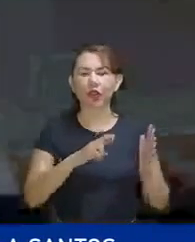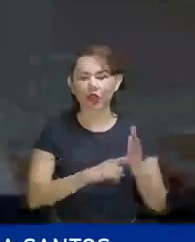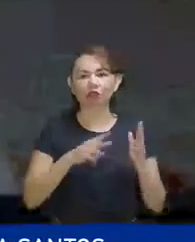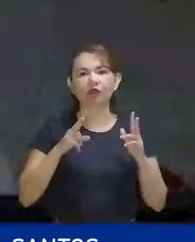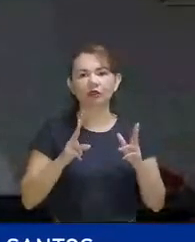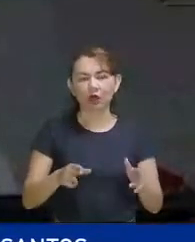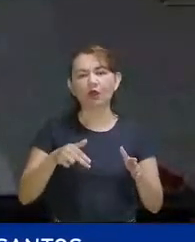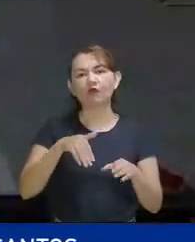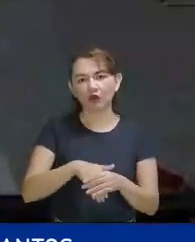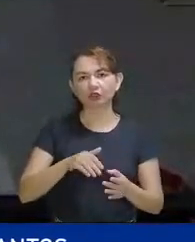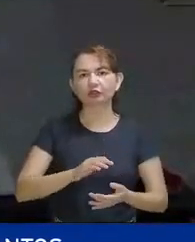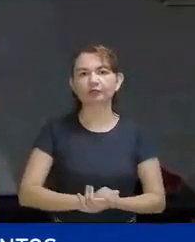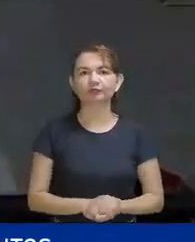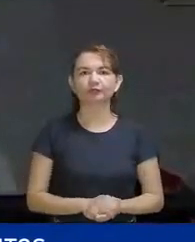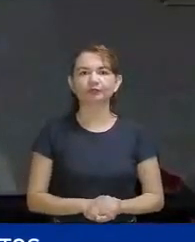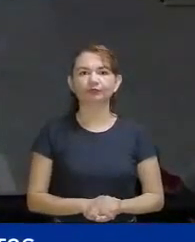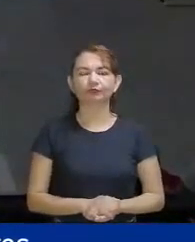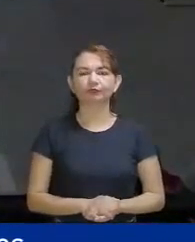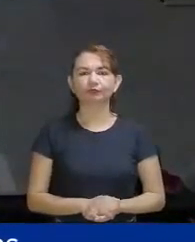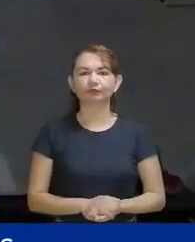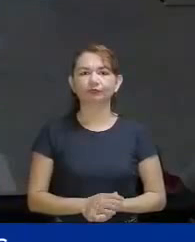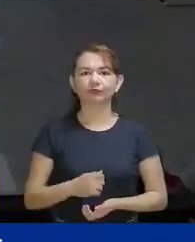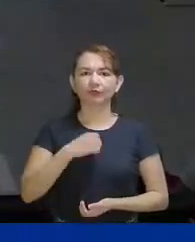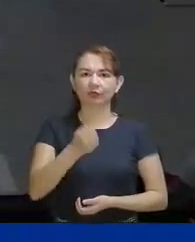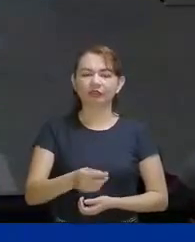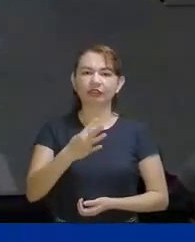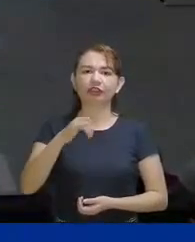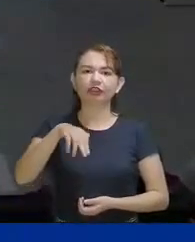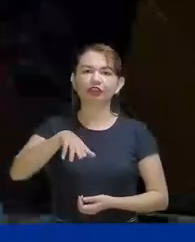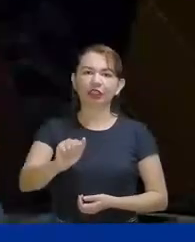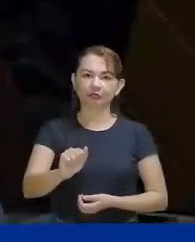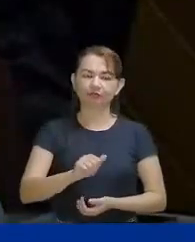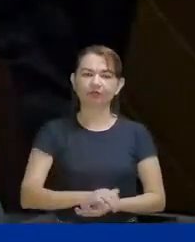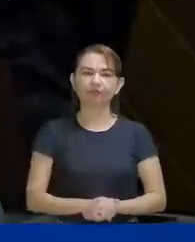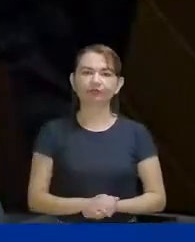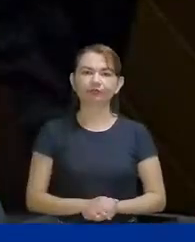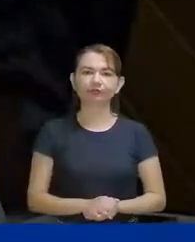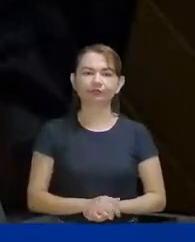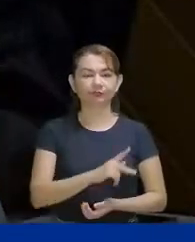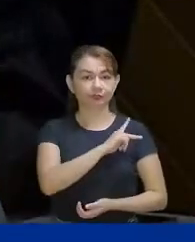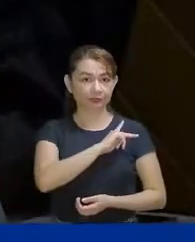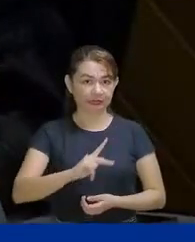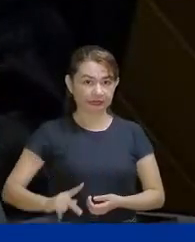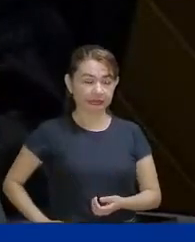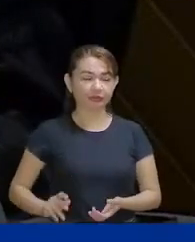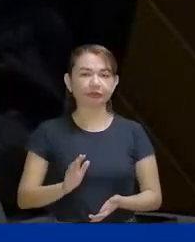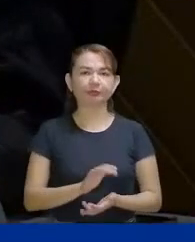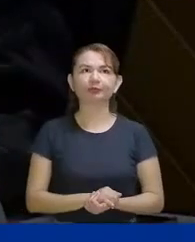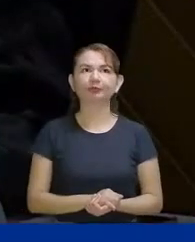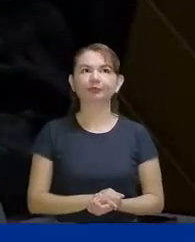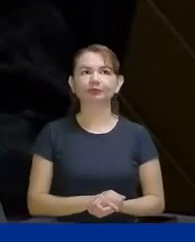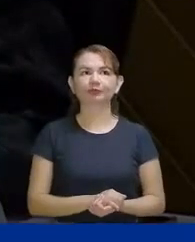relatora. Como volta juiz Atina Souza. Senhor presidente,